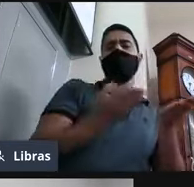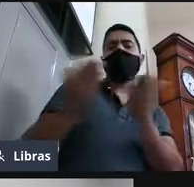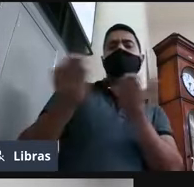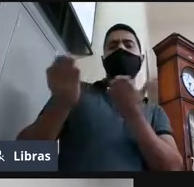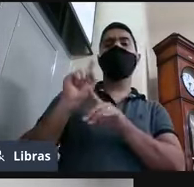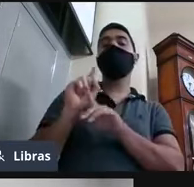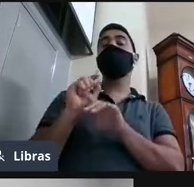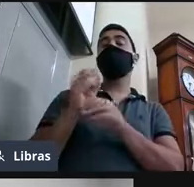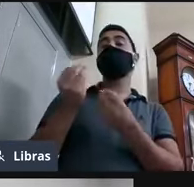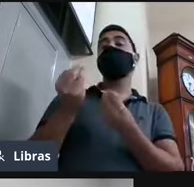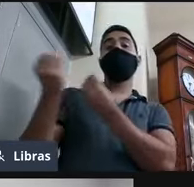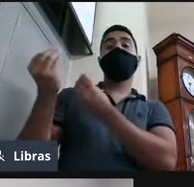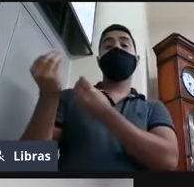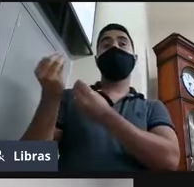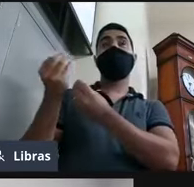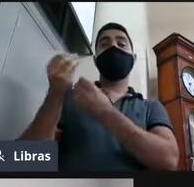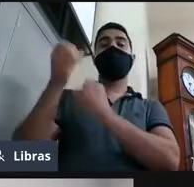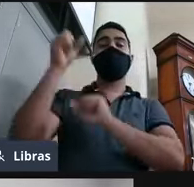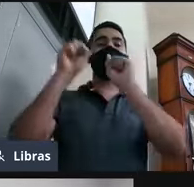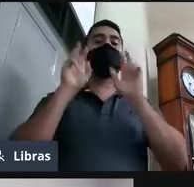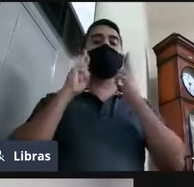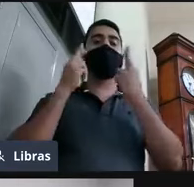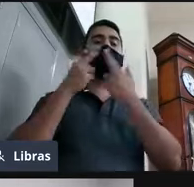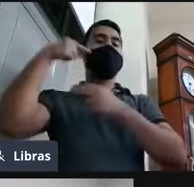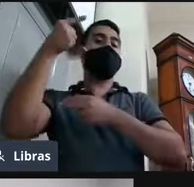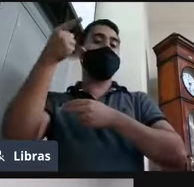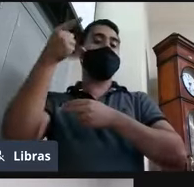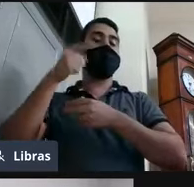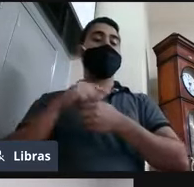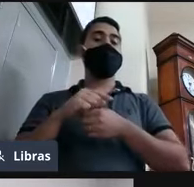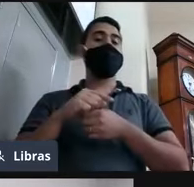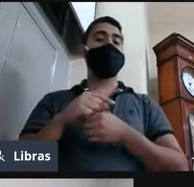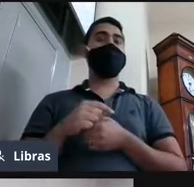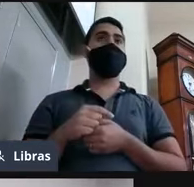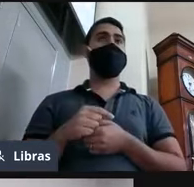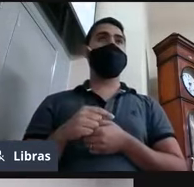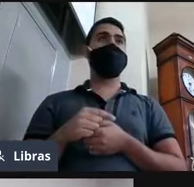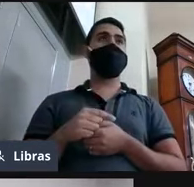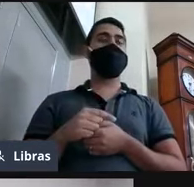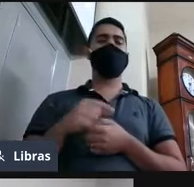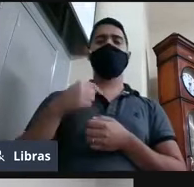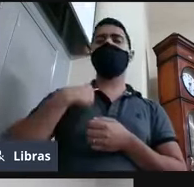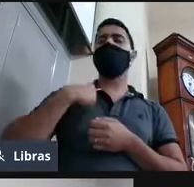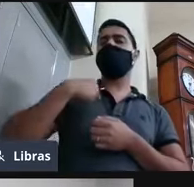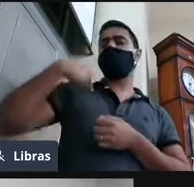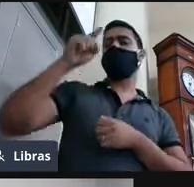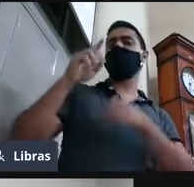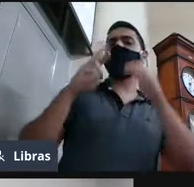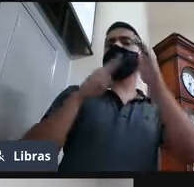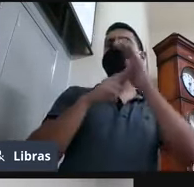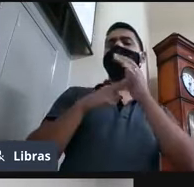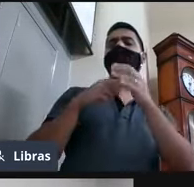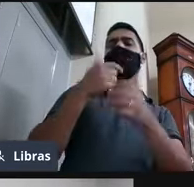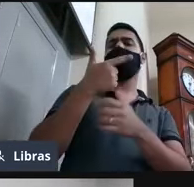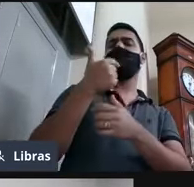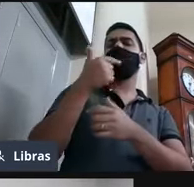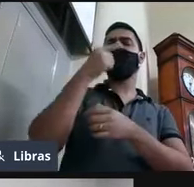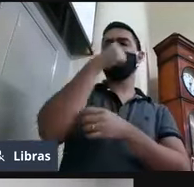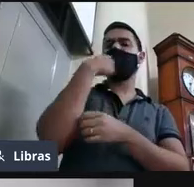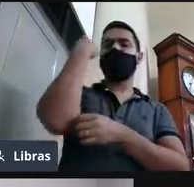a empresa e na sessão seguinte eu falaria que eu fiquei na rodoviária por 12 horas, eu tinha muitas coisas